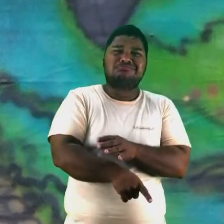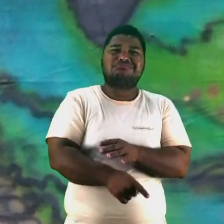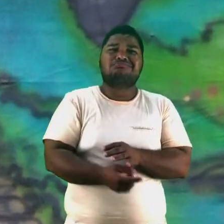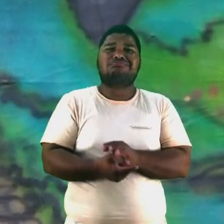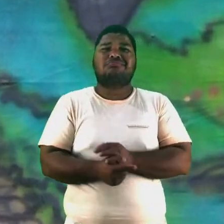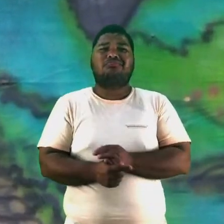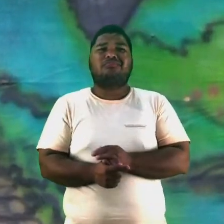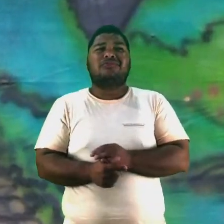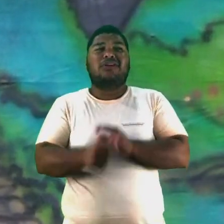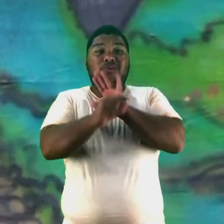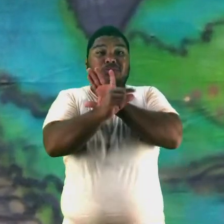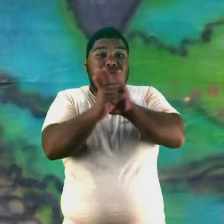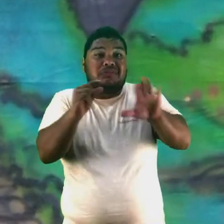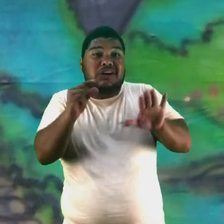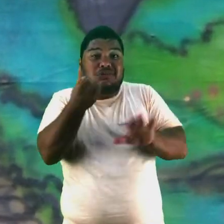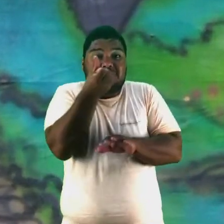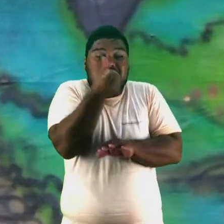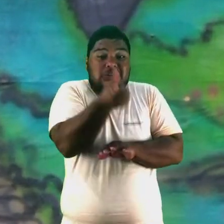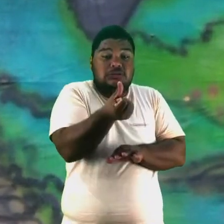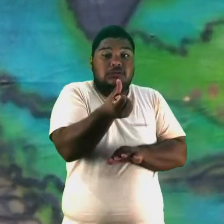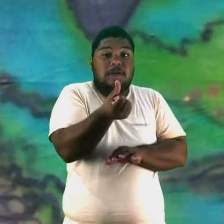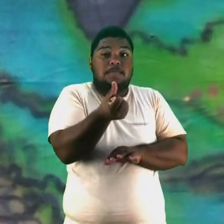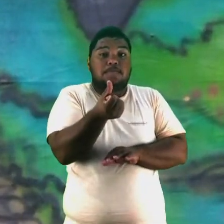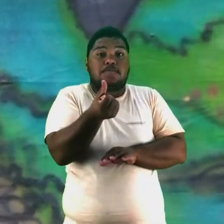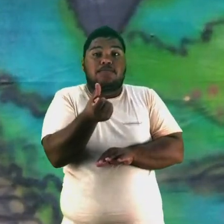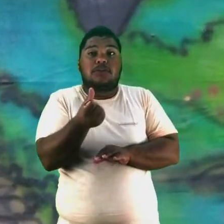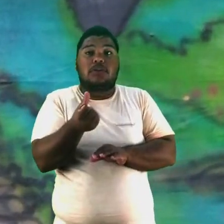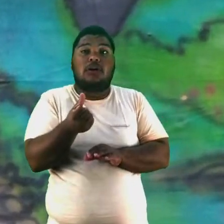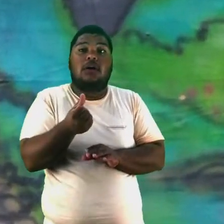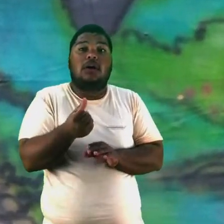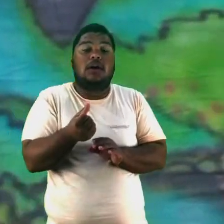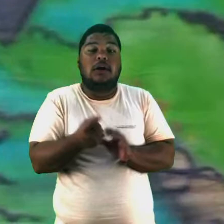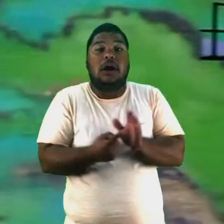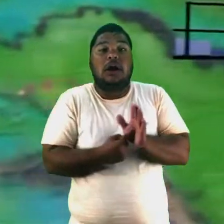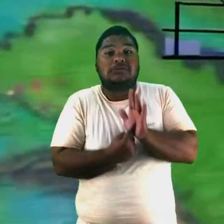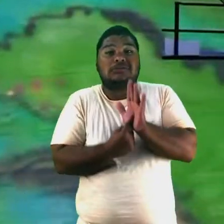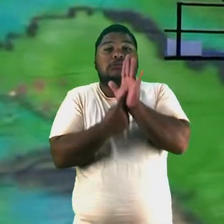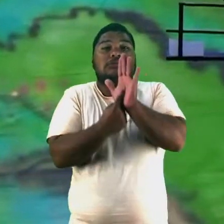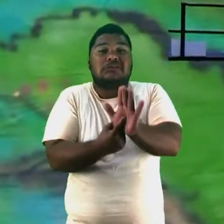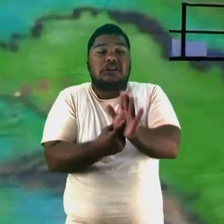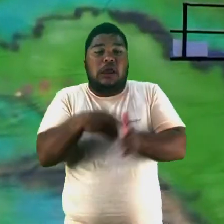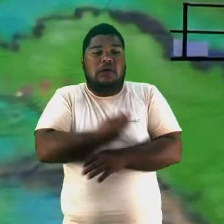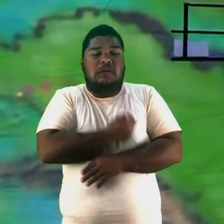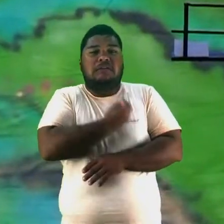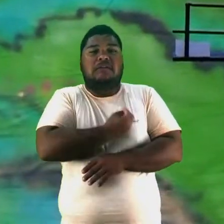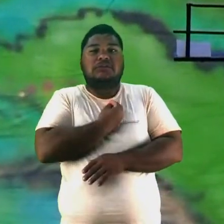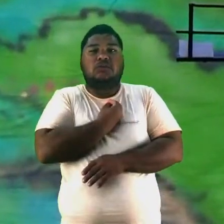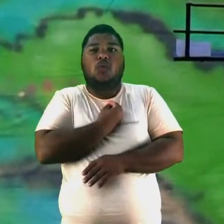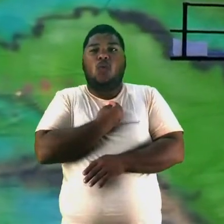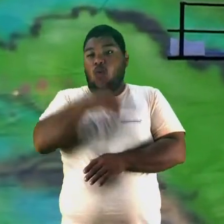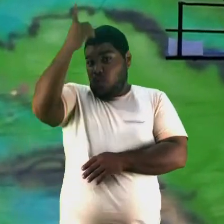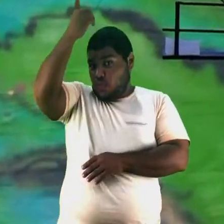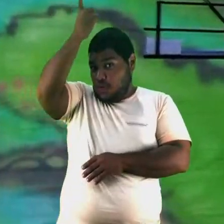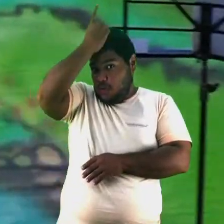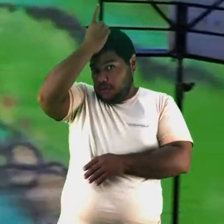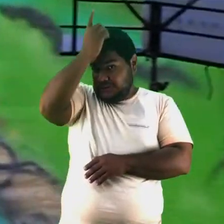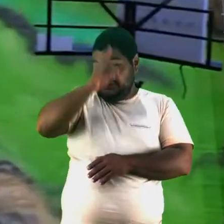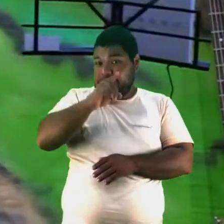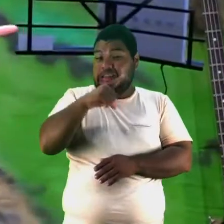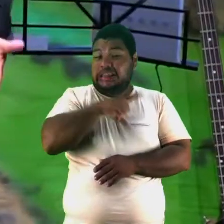No verso 6 ele fala: admoesto que revivas o dom de Deus